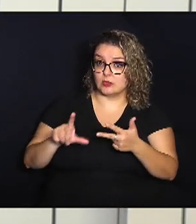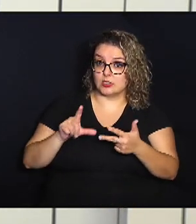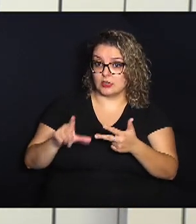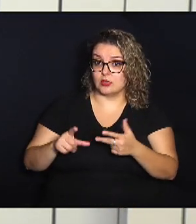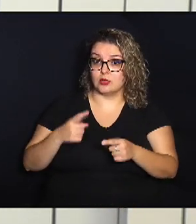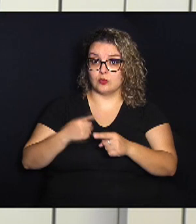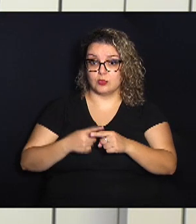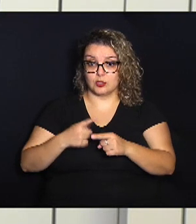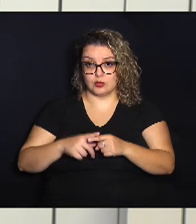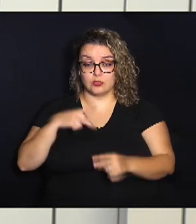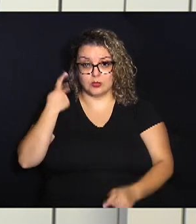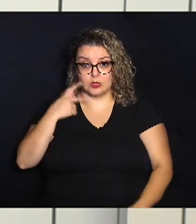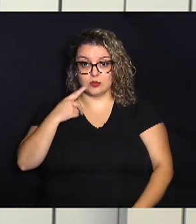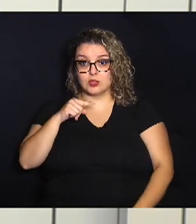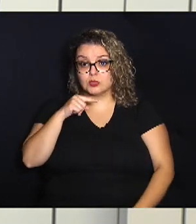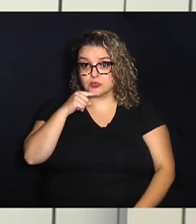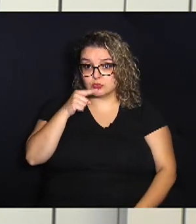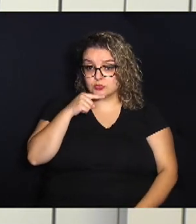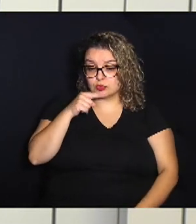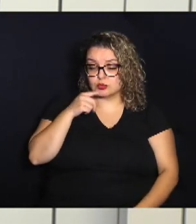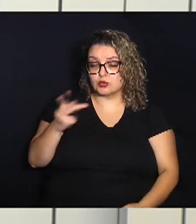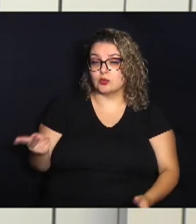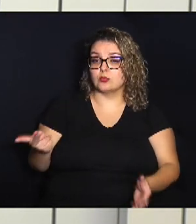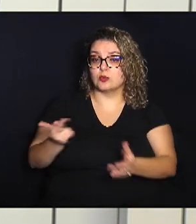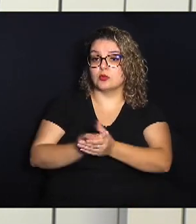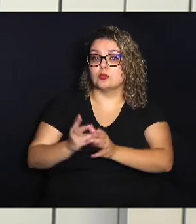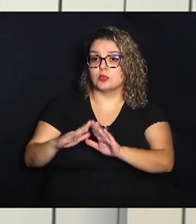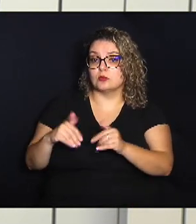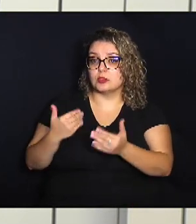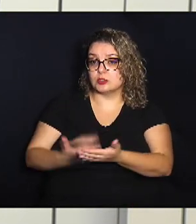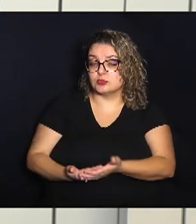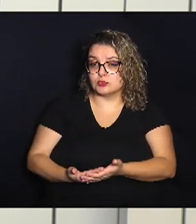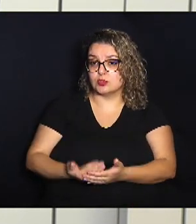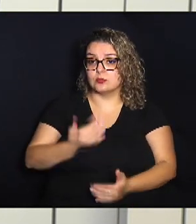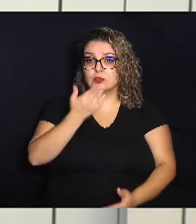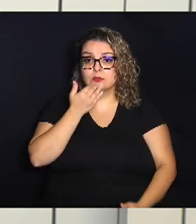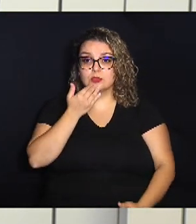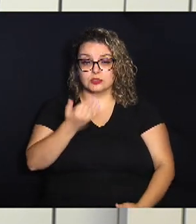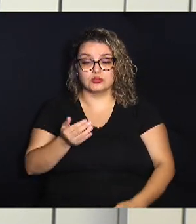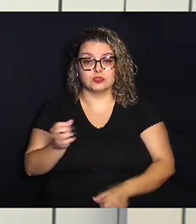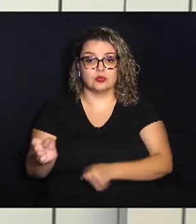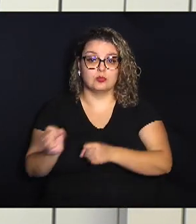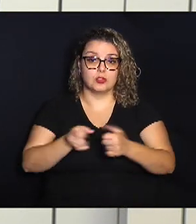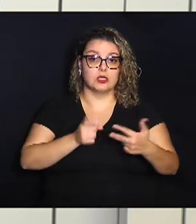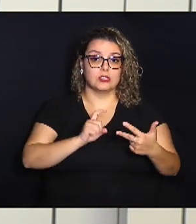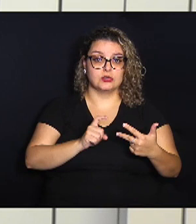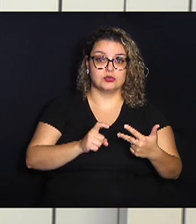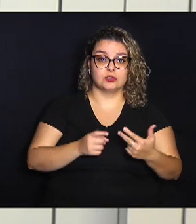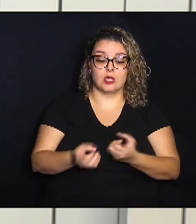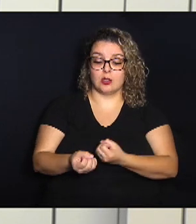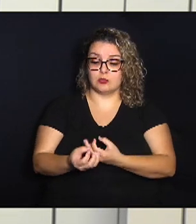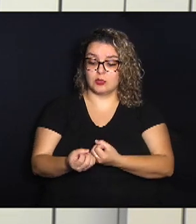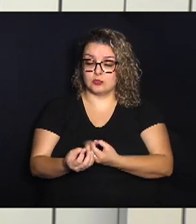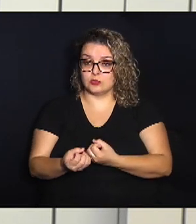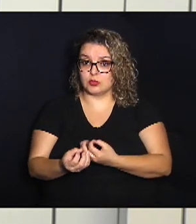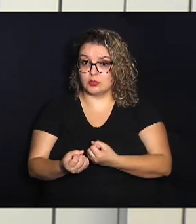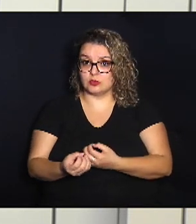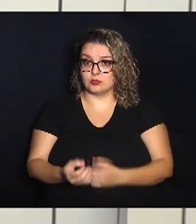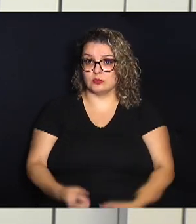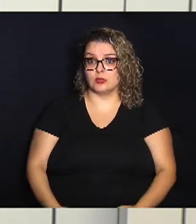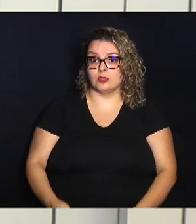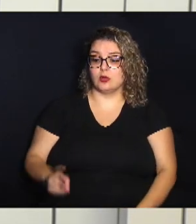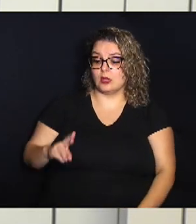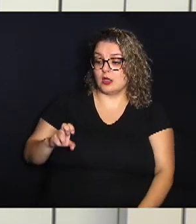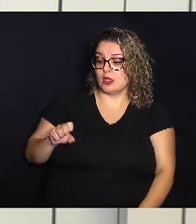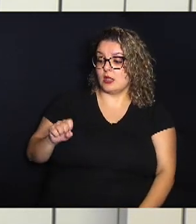porque o vereador Eduardo Magoga protocolou um requerimento para solicitar ao Poder Executivo informações sobre o